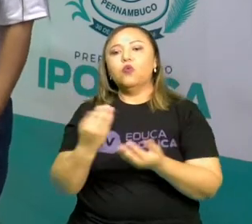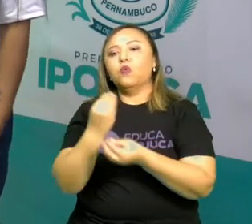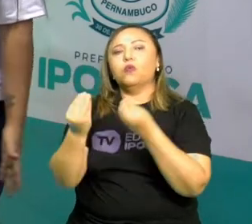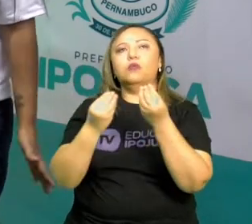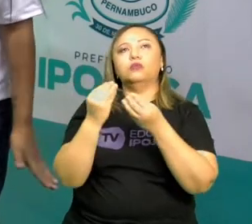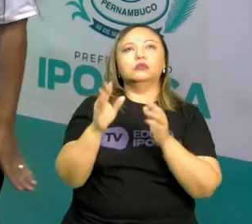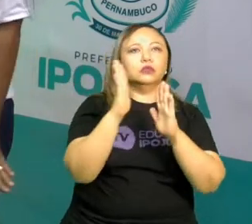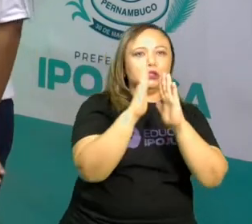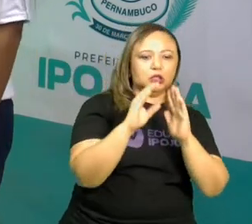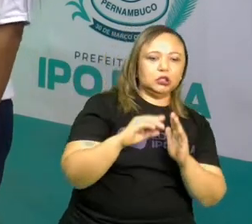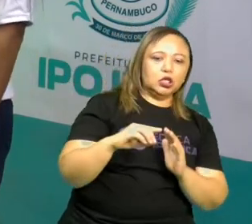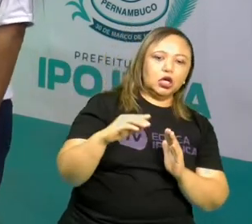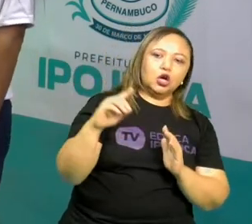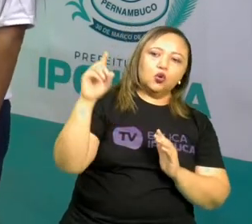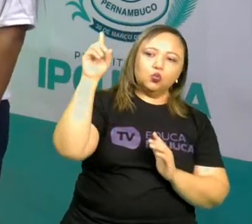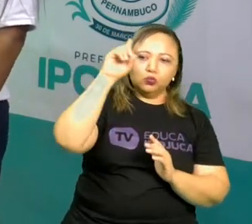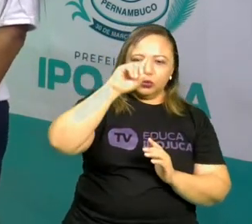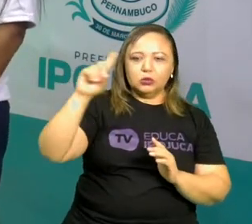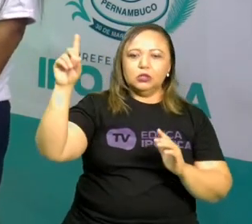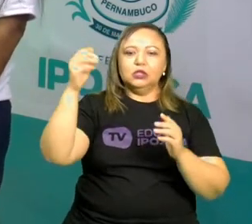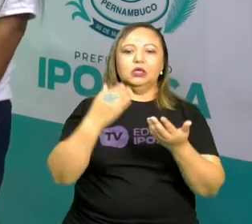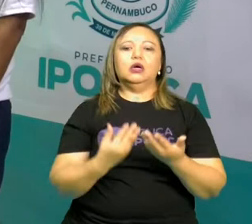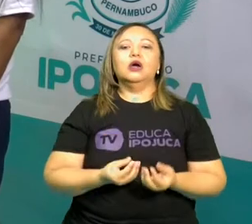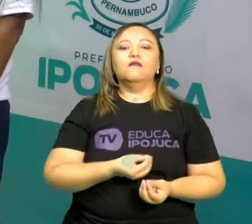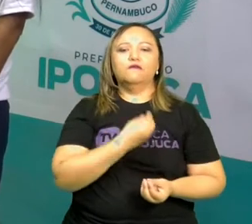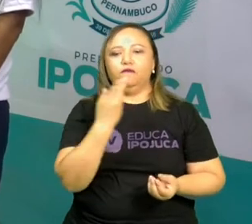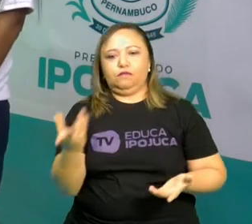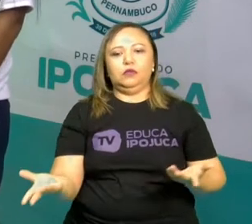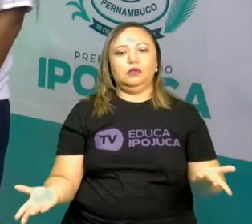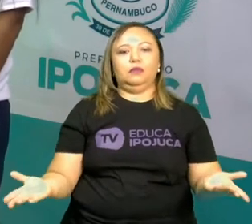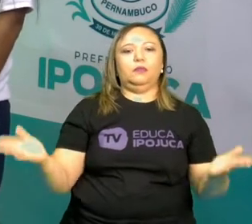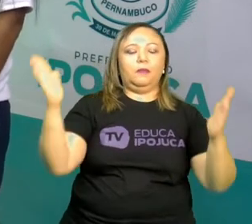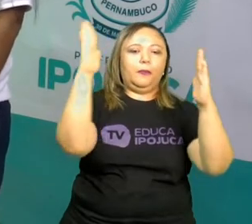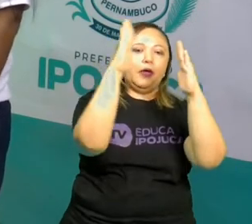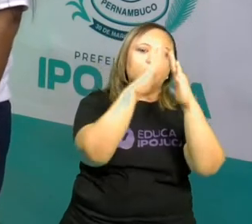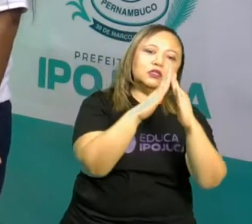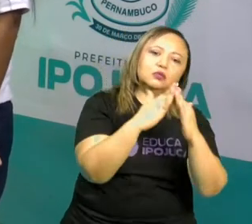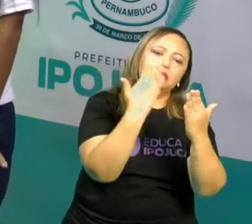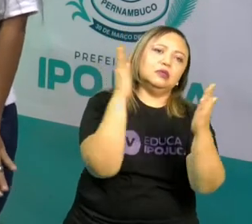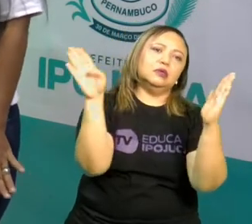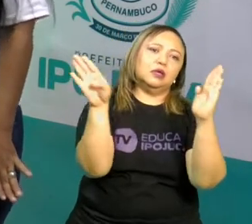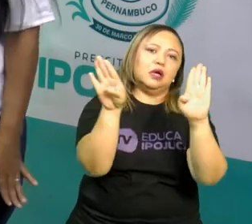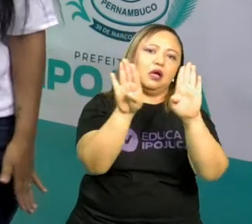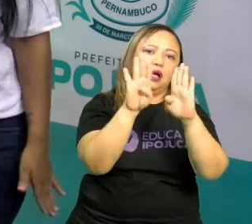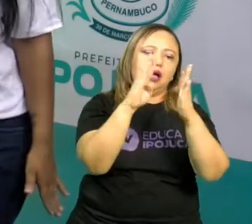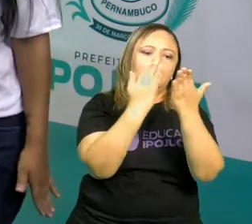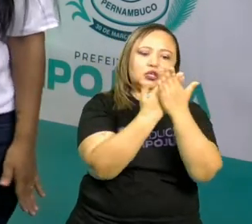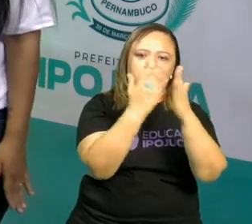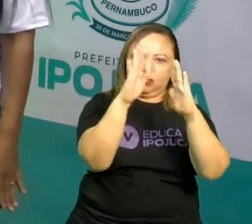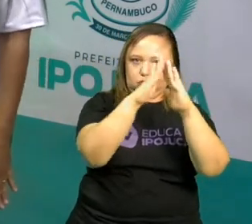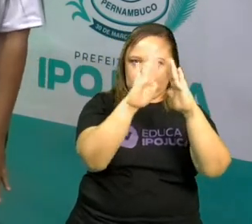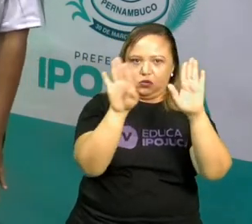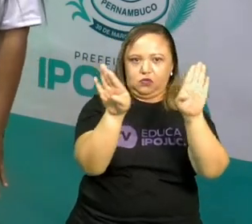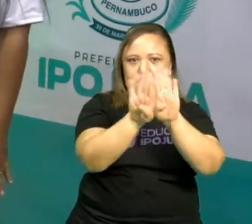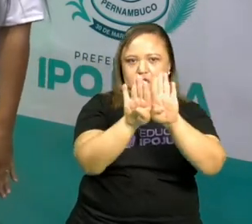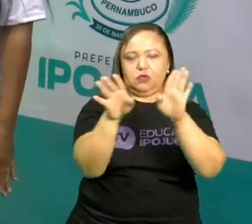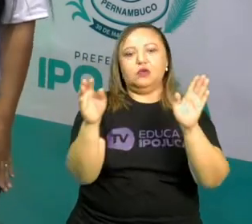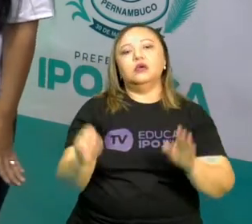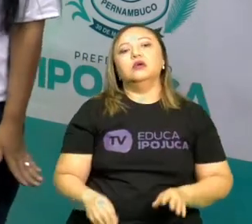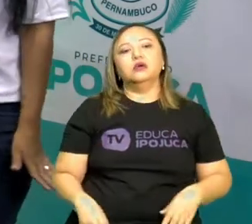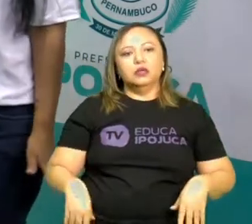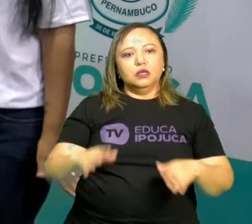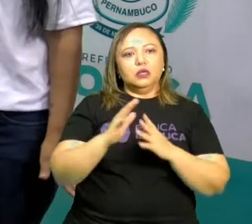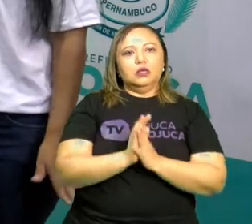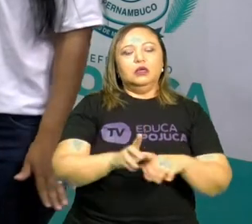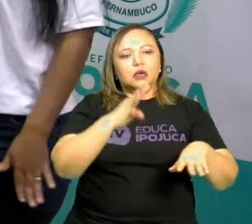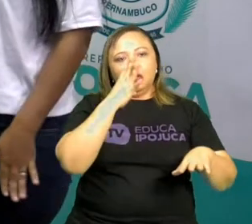fazer? Quando a minha escola fechou, fiquei espantada e até baralhada. Quando